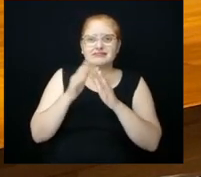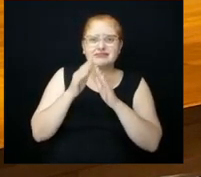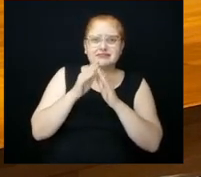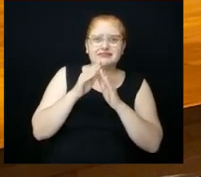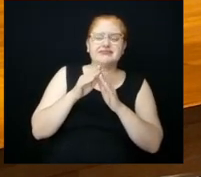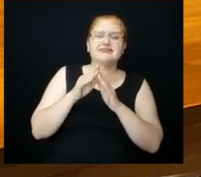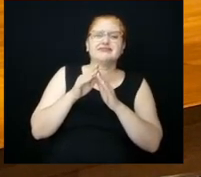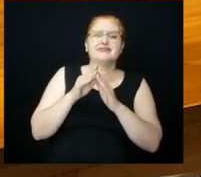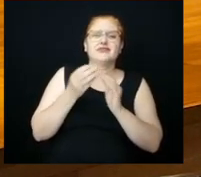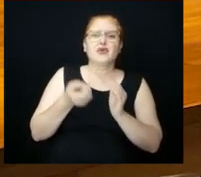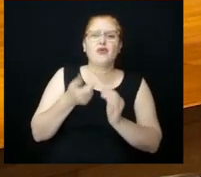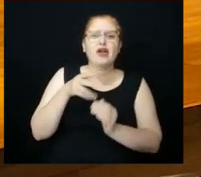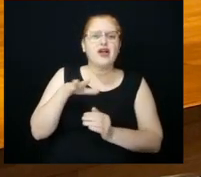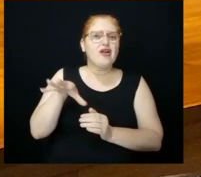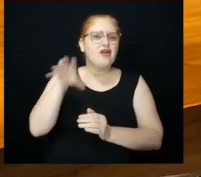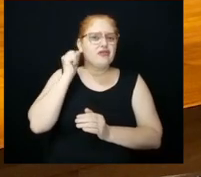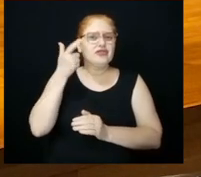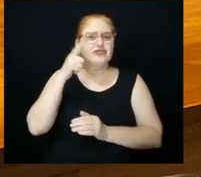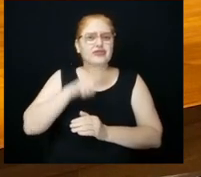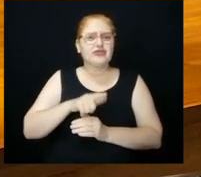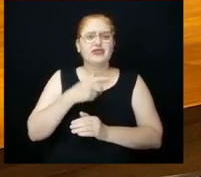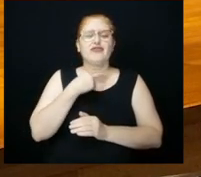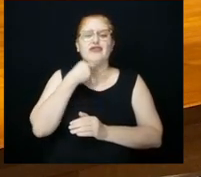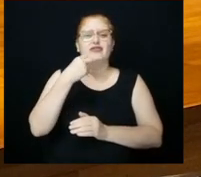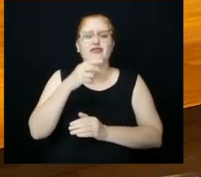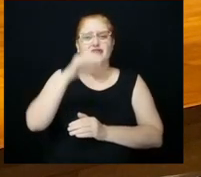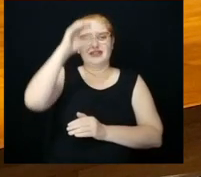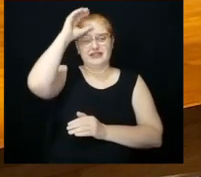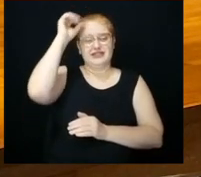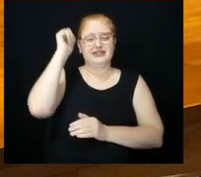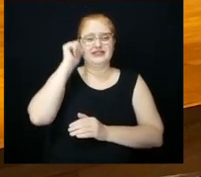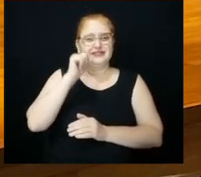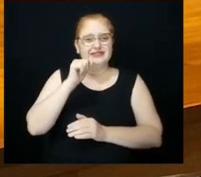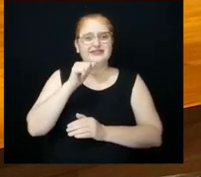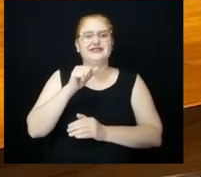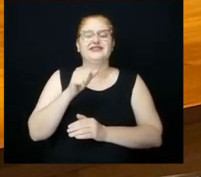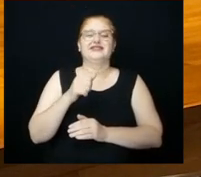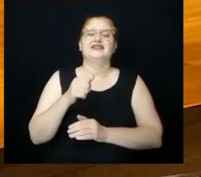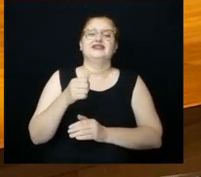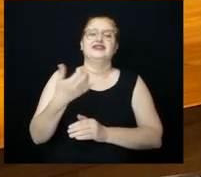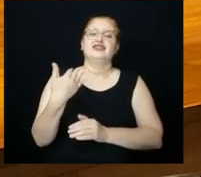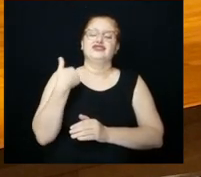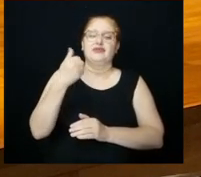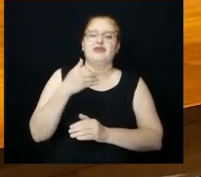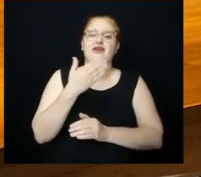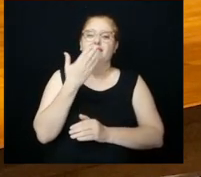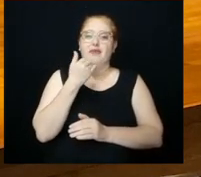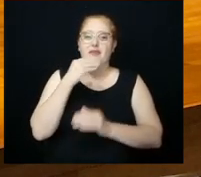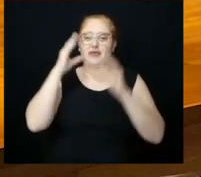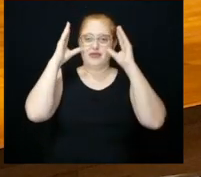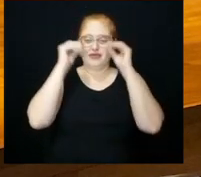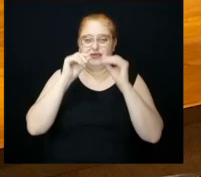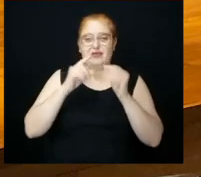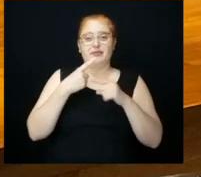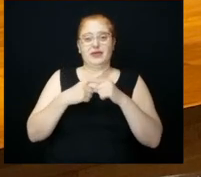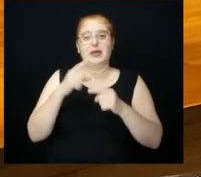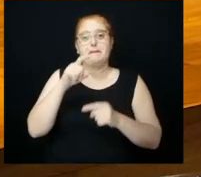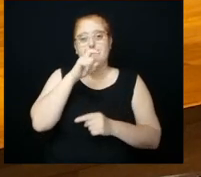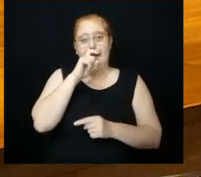Quase ouvi de novo a voz da tia Rosa chamar-me para jantar. Eu tinha que jantar cedo, pois os meus pais vinham me buscar